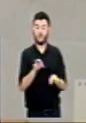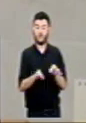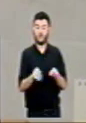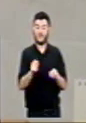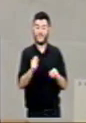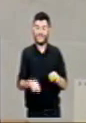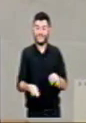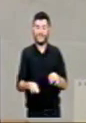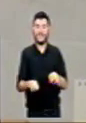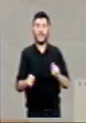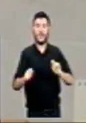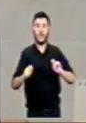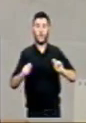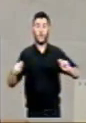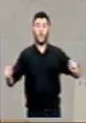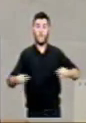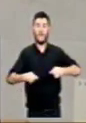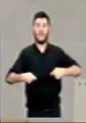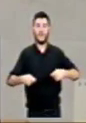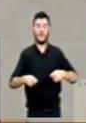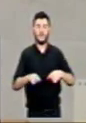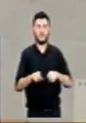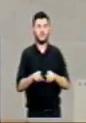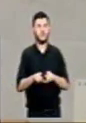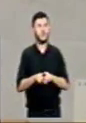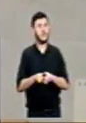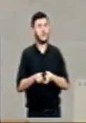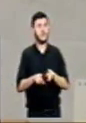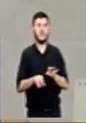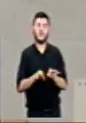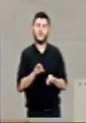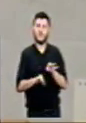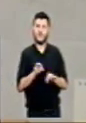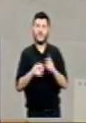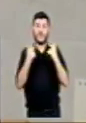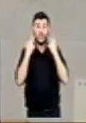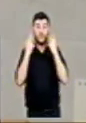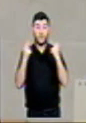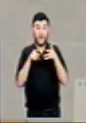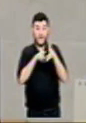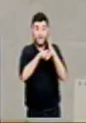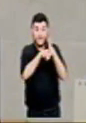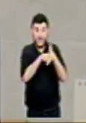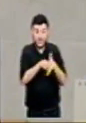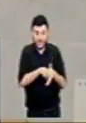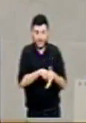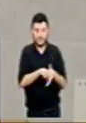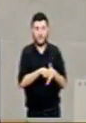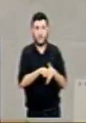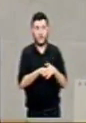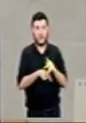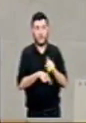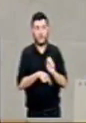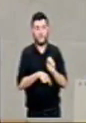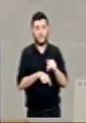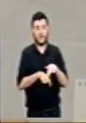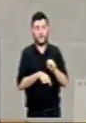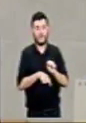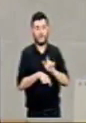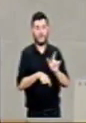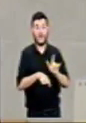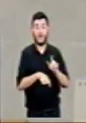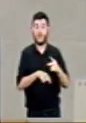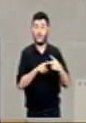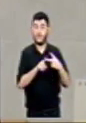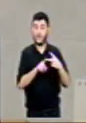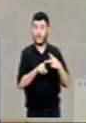juiz competente, do juiz natural, para processar uma investigação penal e questões relativas à rigidez de